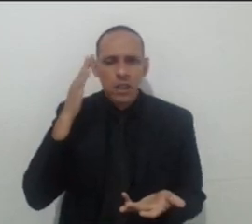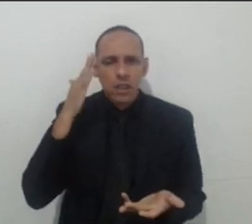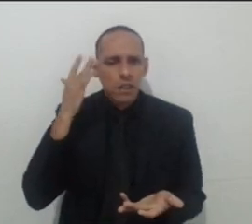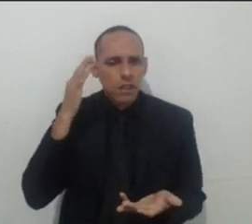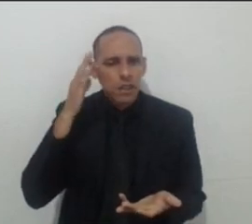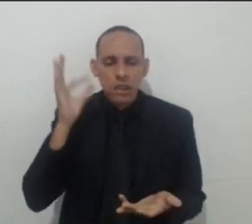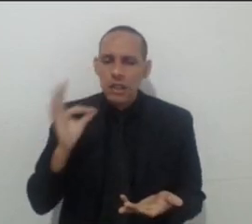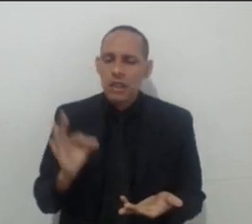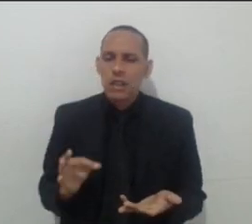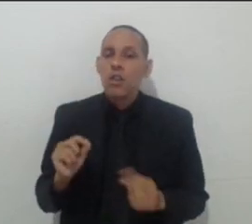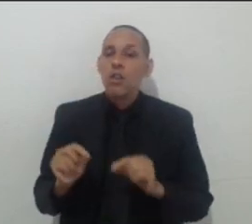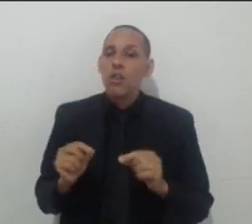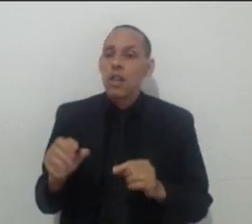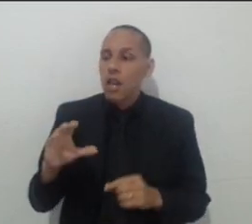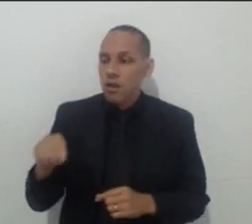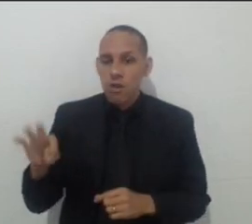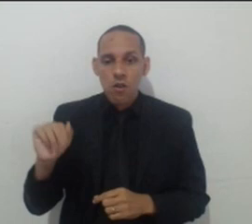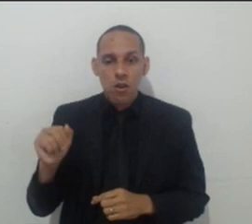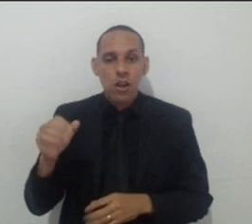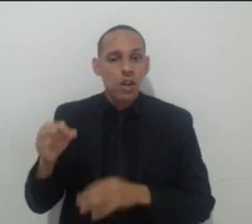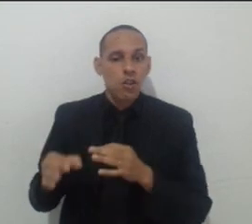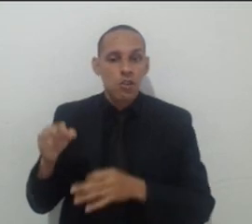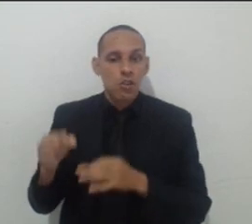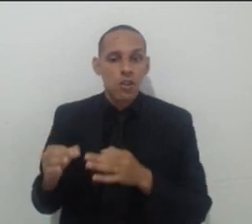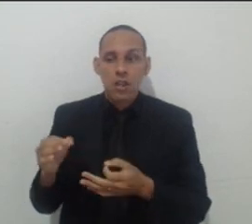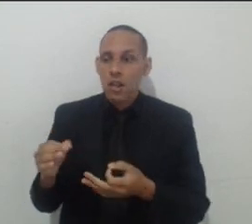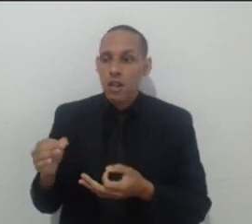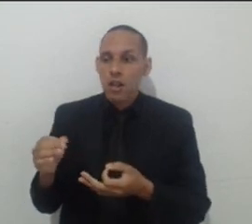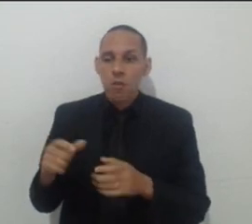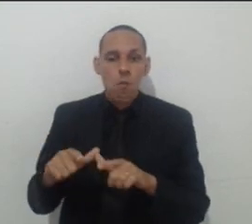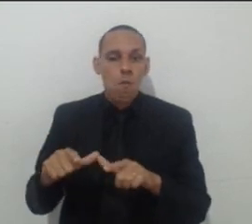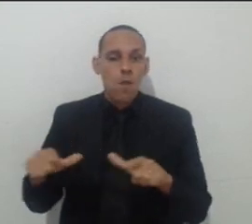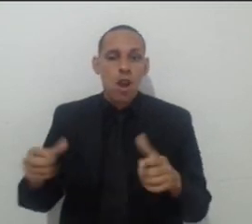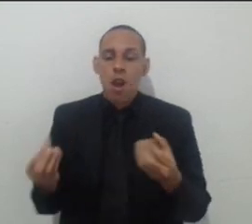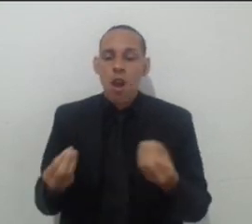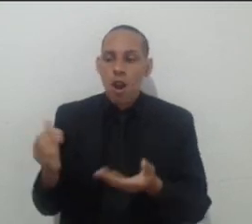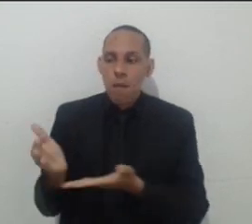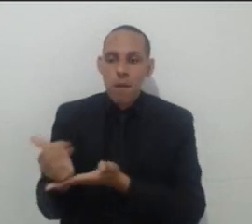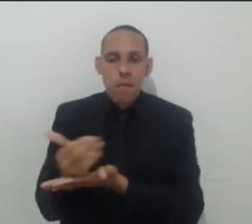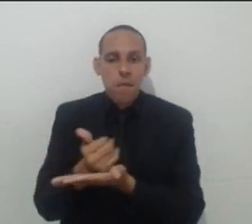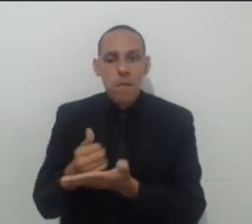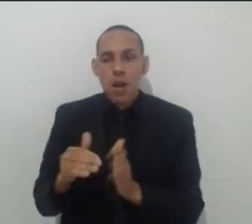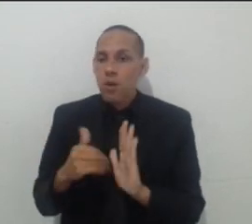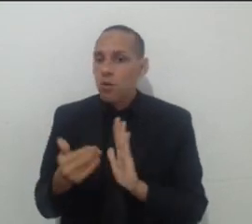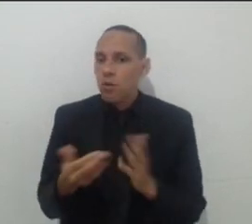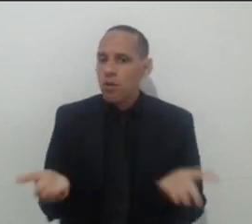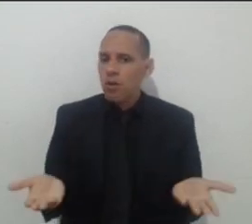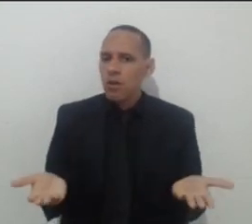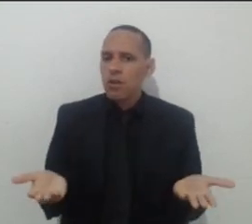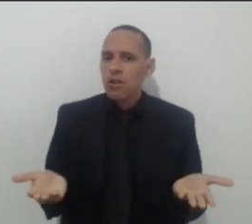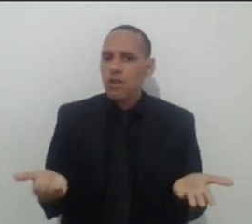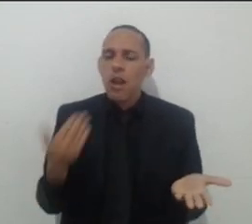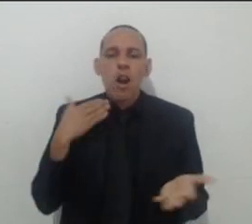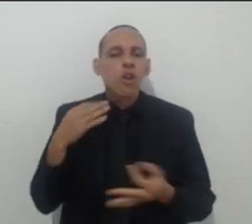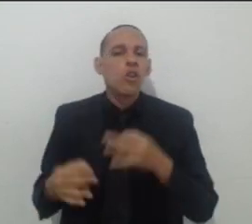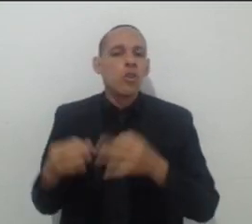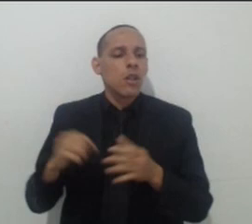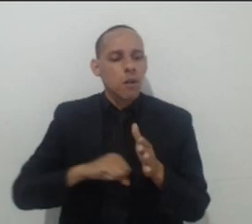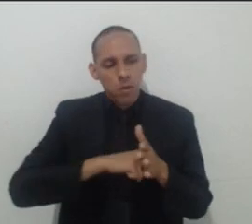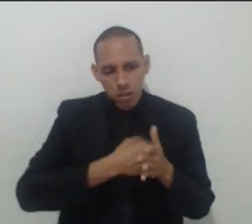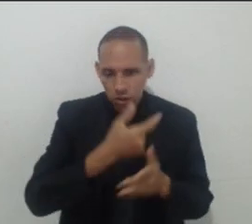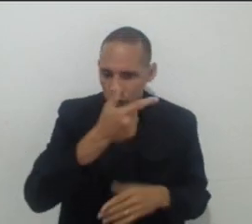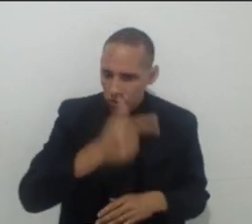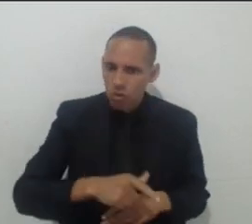essa para esvaziar uma conta judicial. A juíza, a nosso pedido, então, realizou um novo bloqueio nas